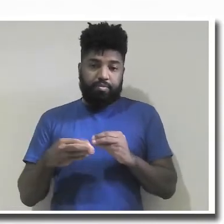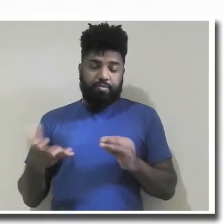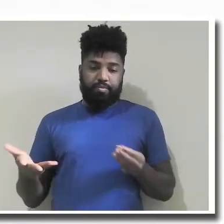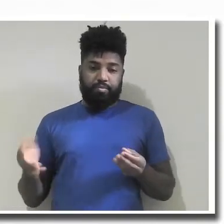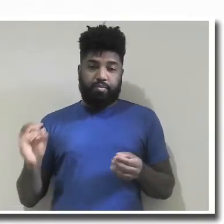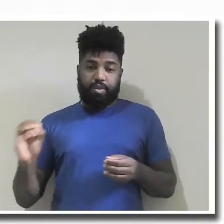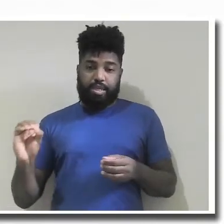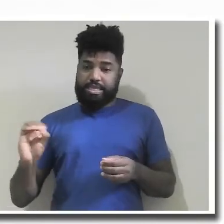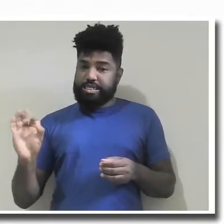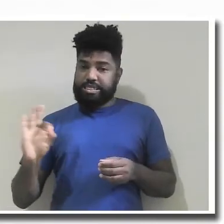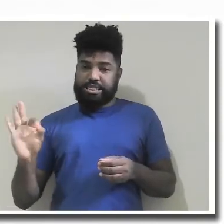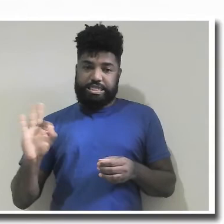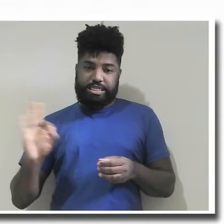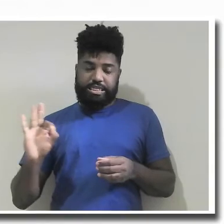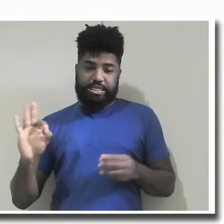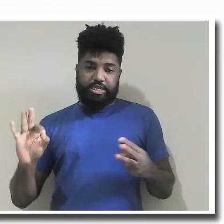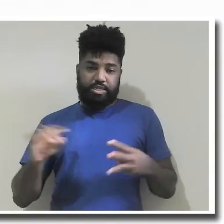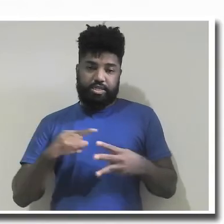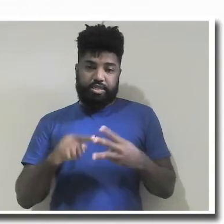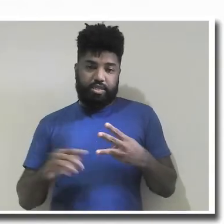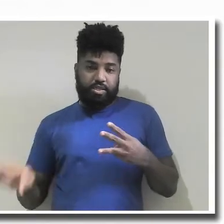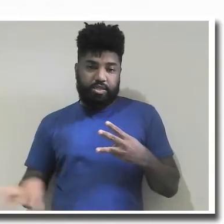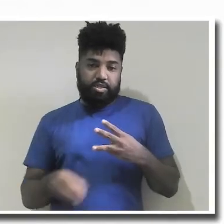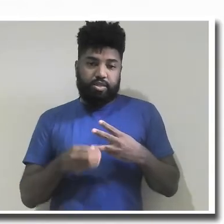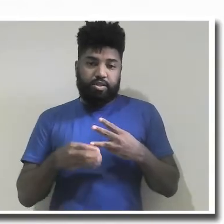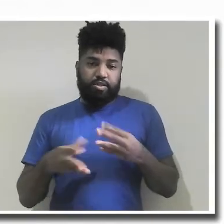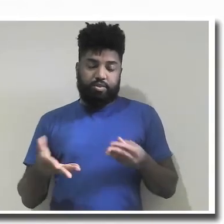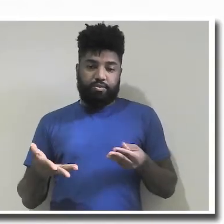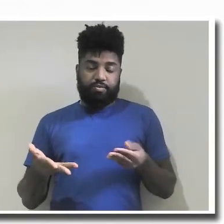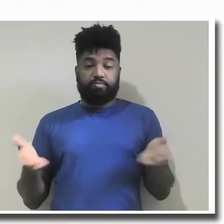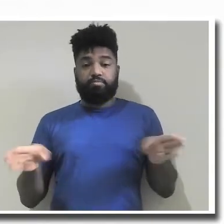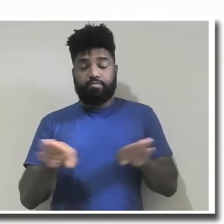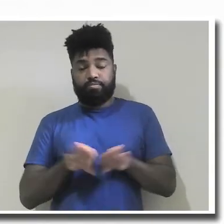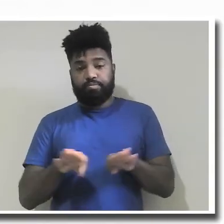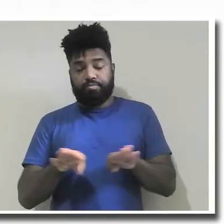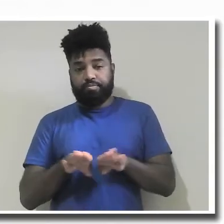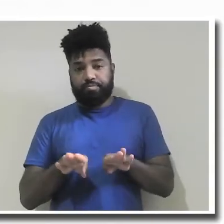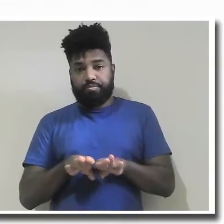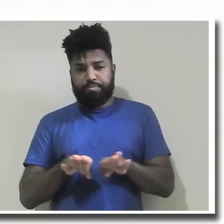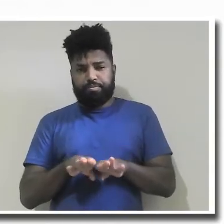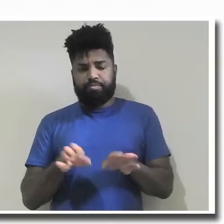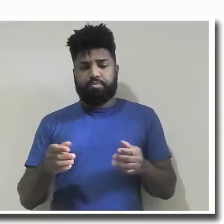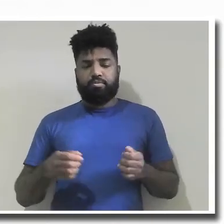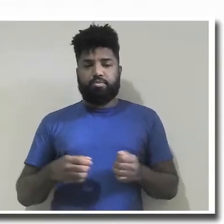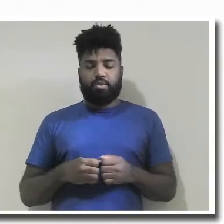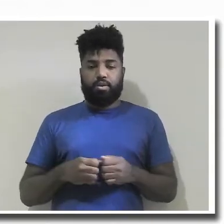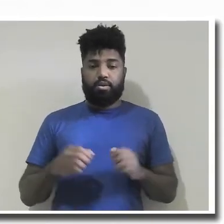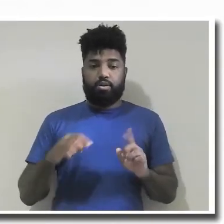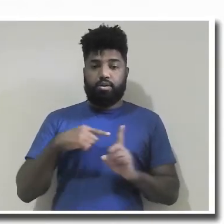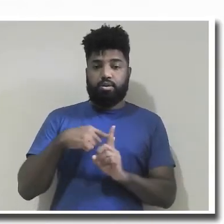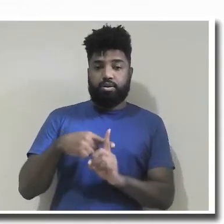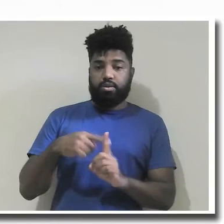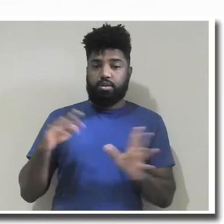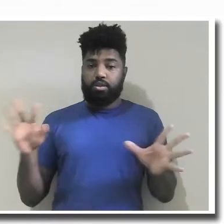unidades, permanecendo o 3. Assim como eu posso somar nada